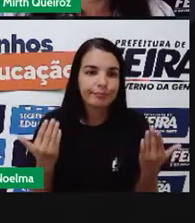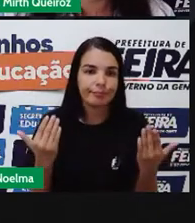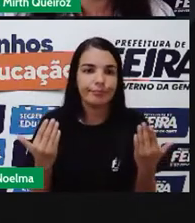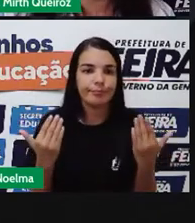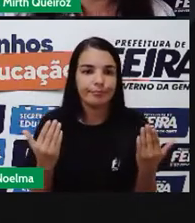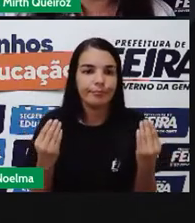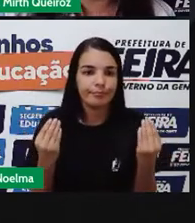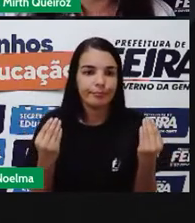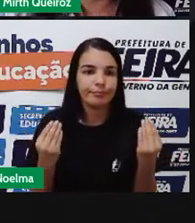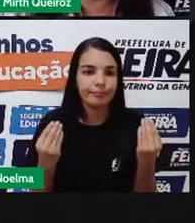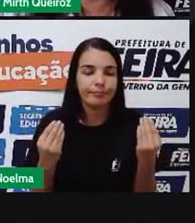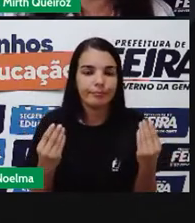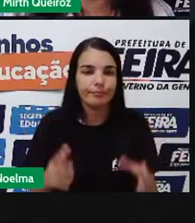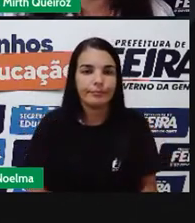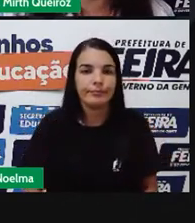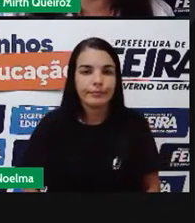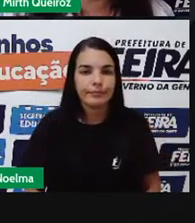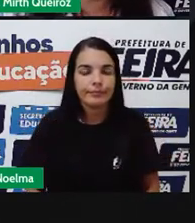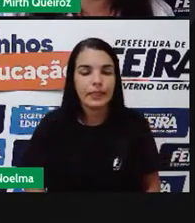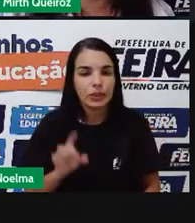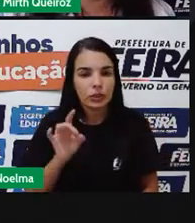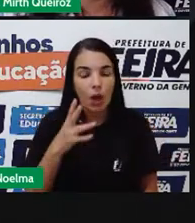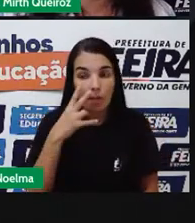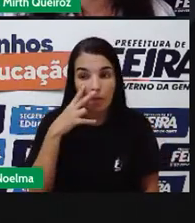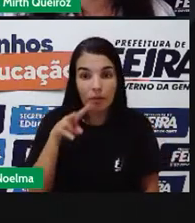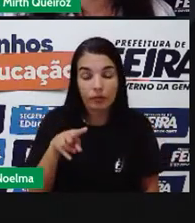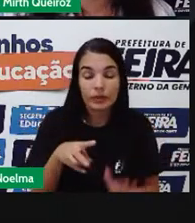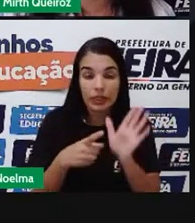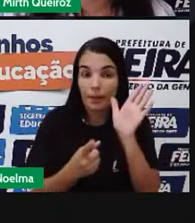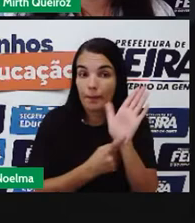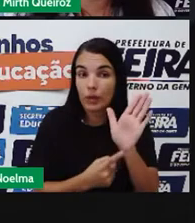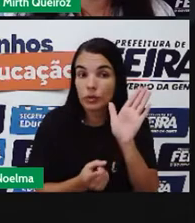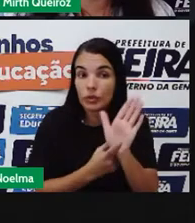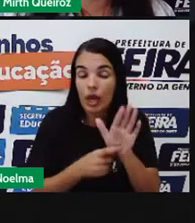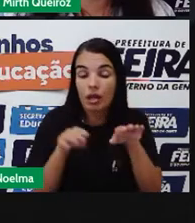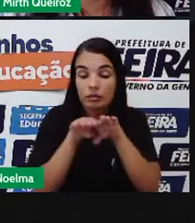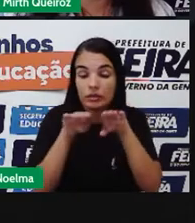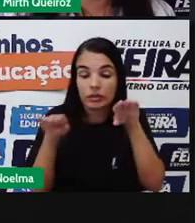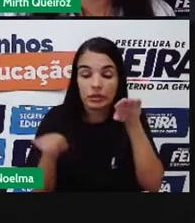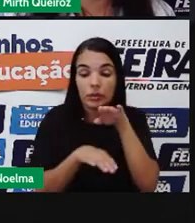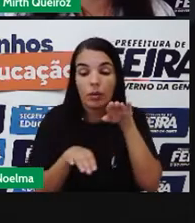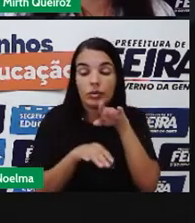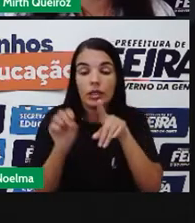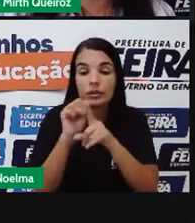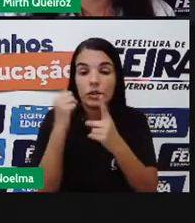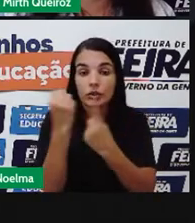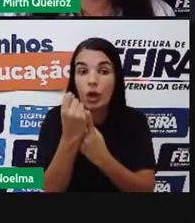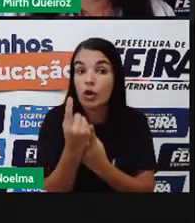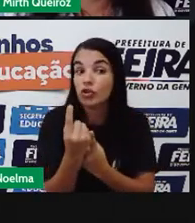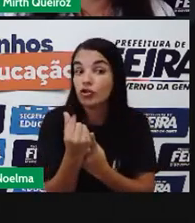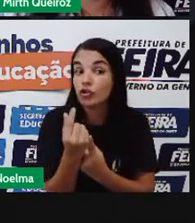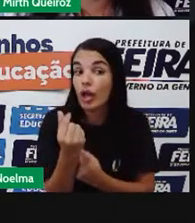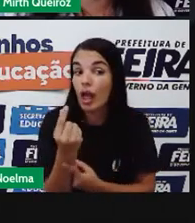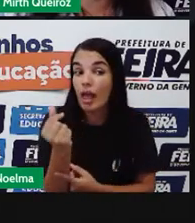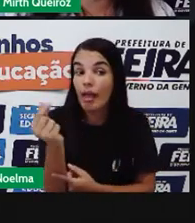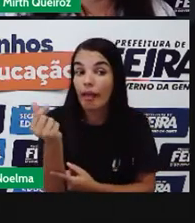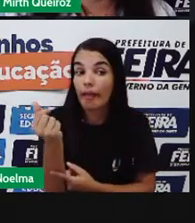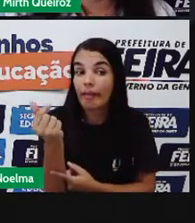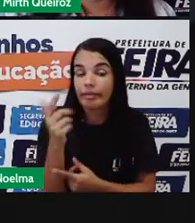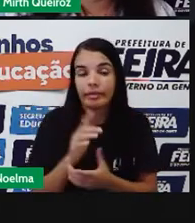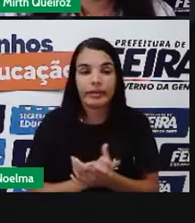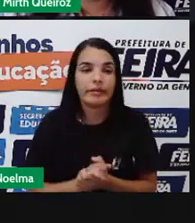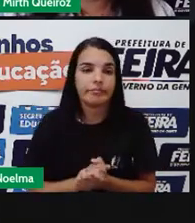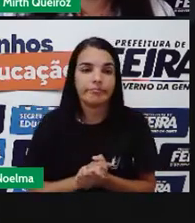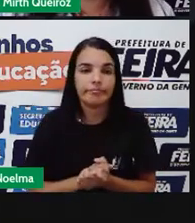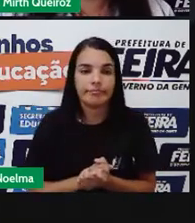papelão. Só para representar essa desigualdade aí de renda do Brasil. Aqui nós temos